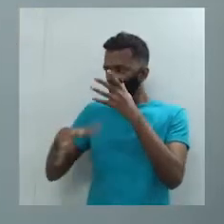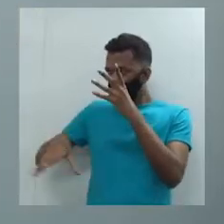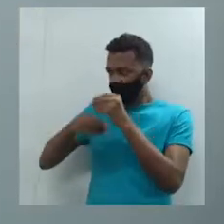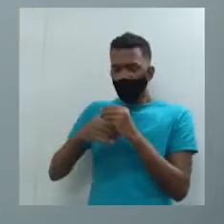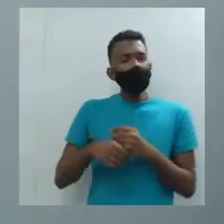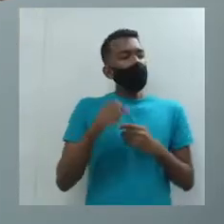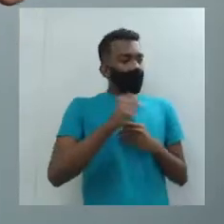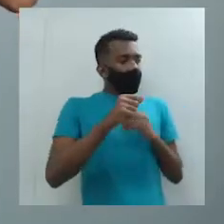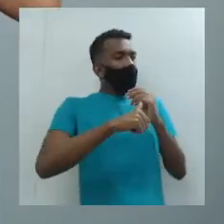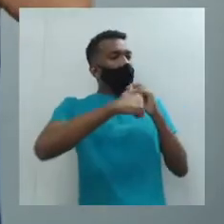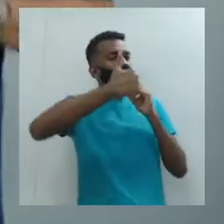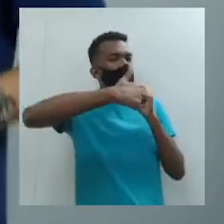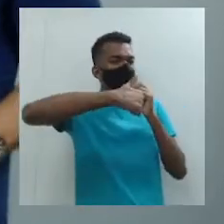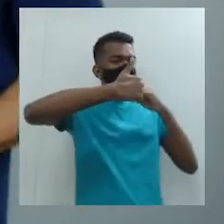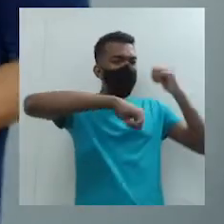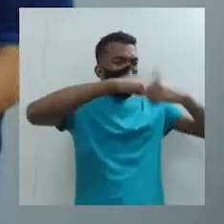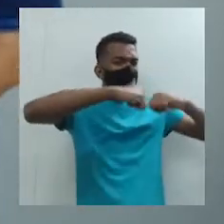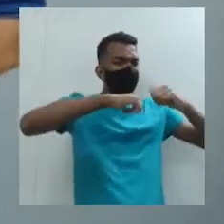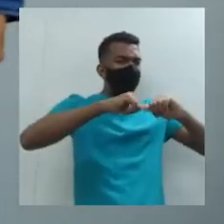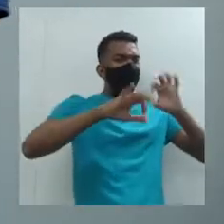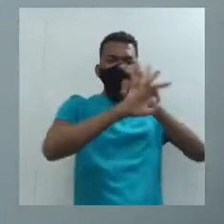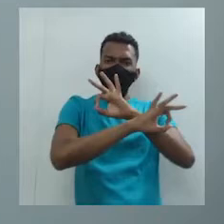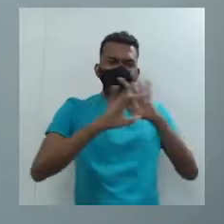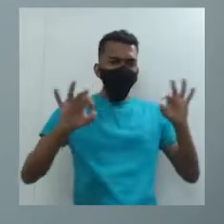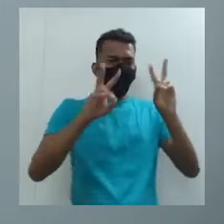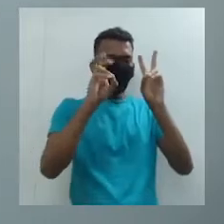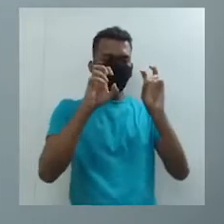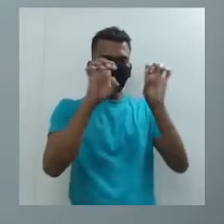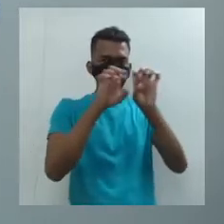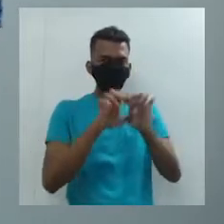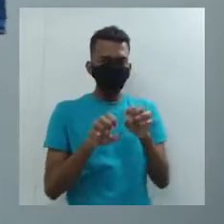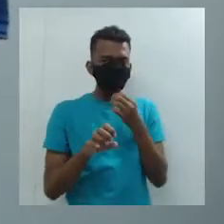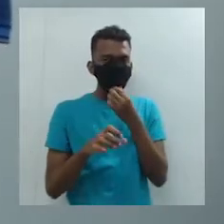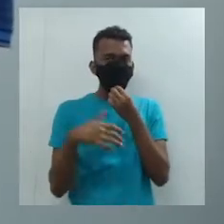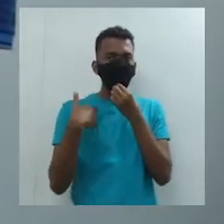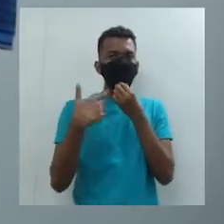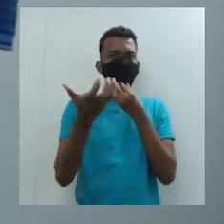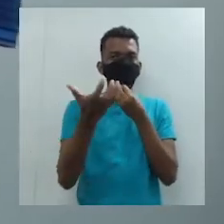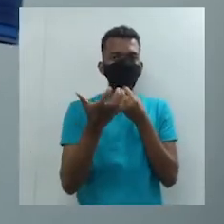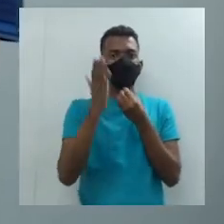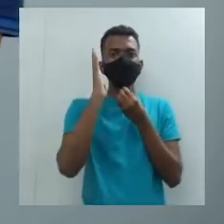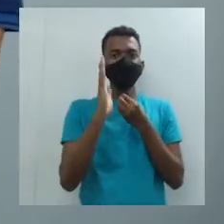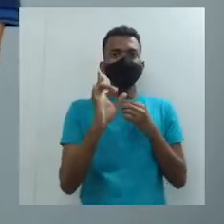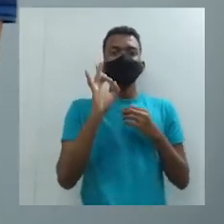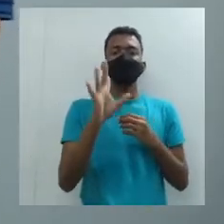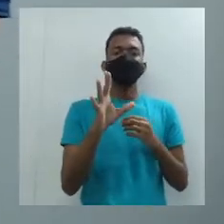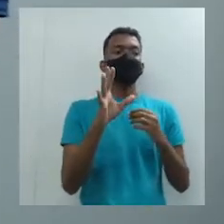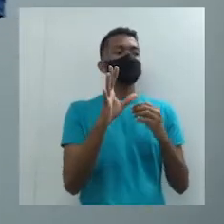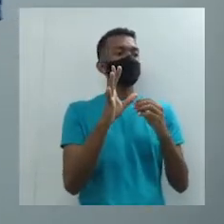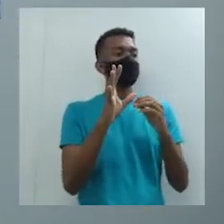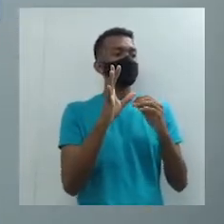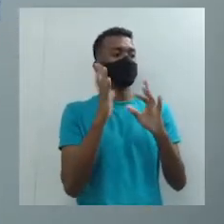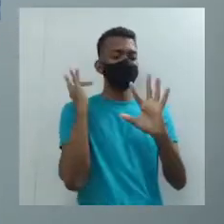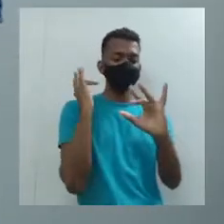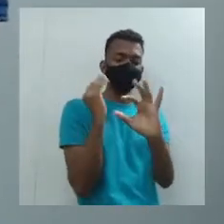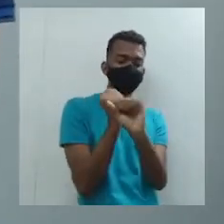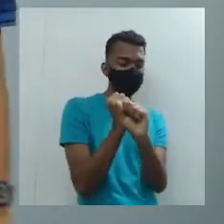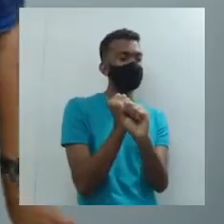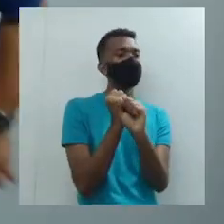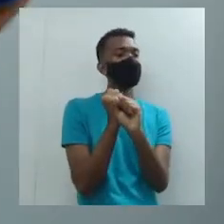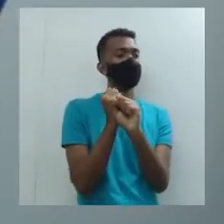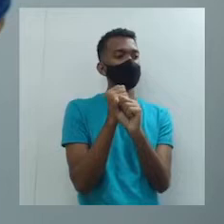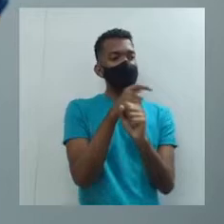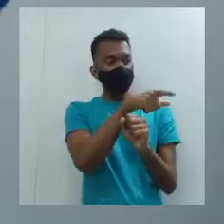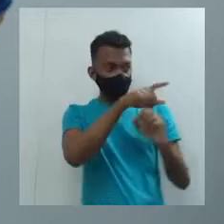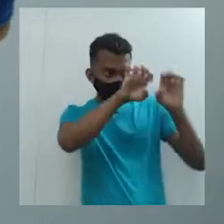análise, uma análise muito competente dos aspectos estruturais. E aí eu queria só retomar, pegar carona na análise